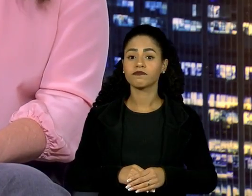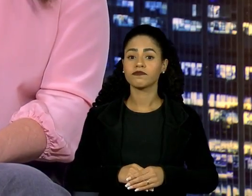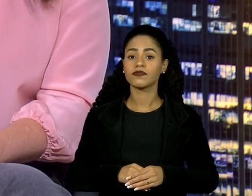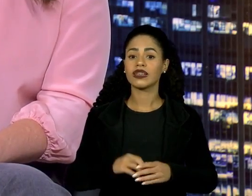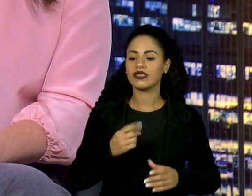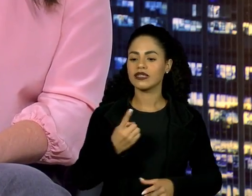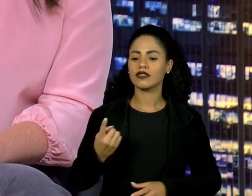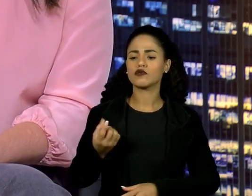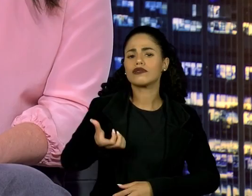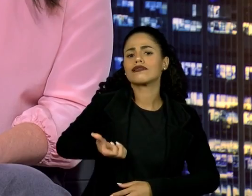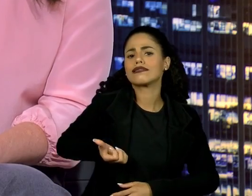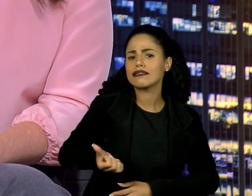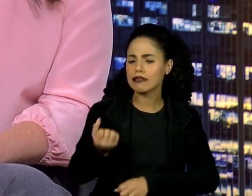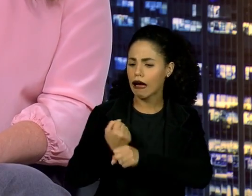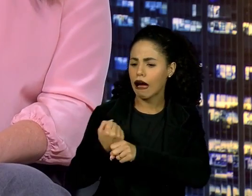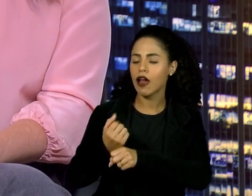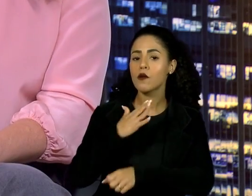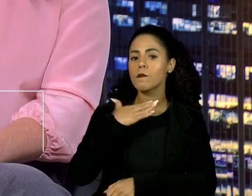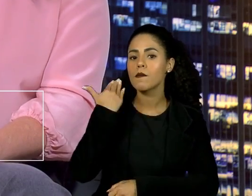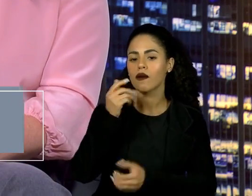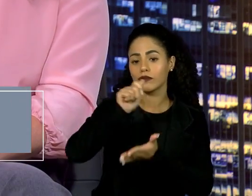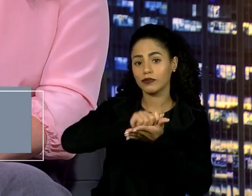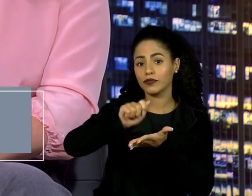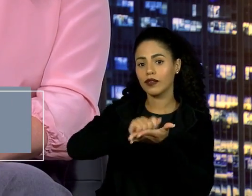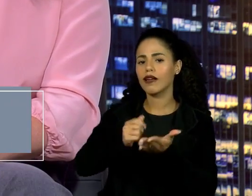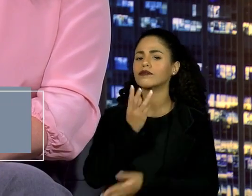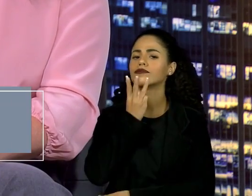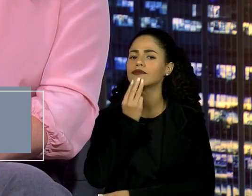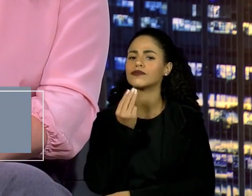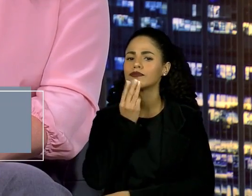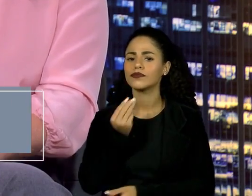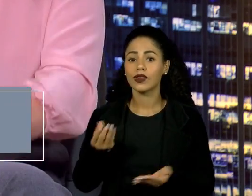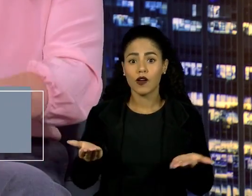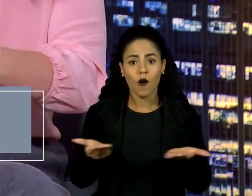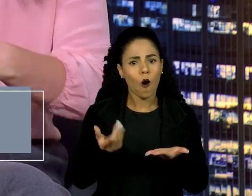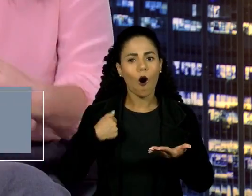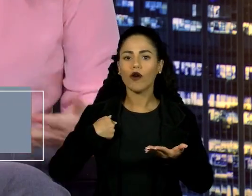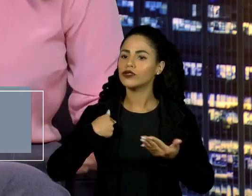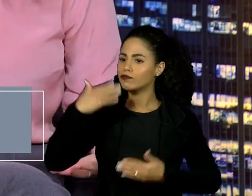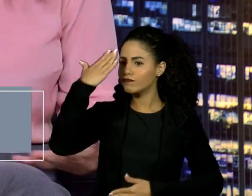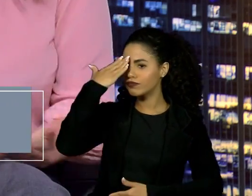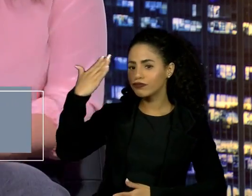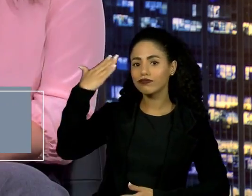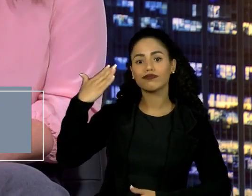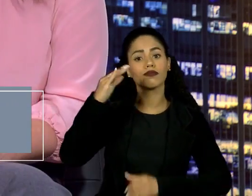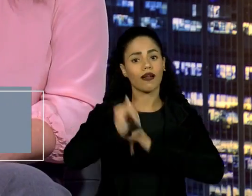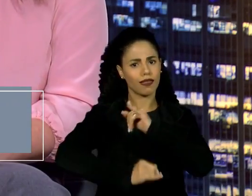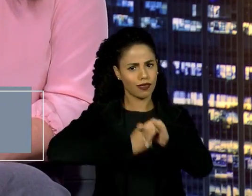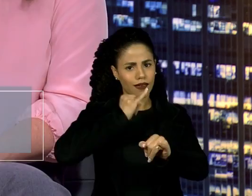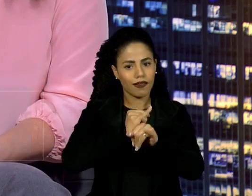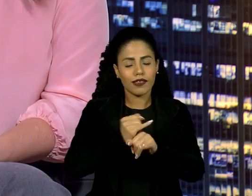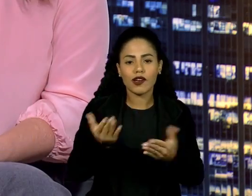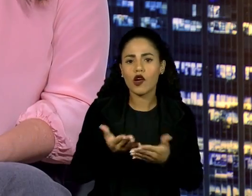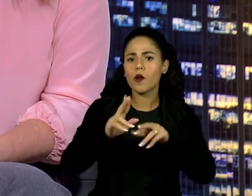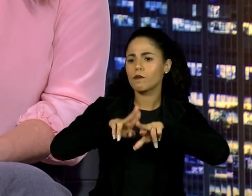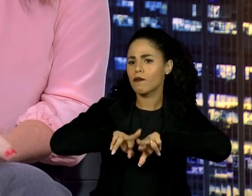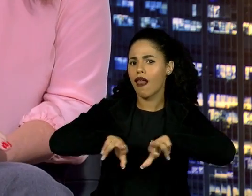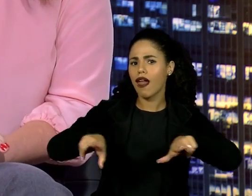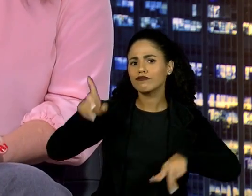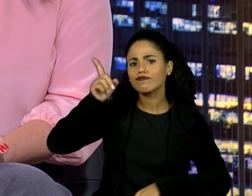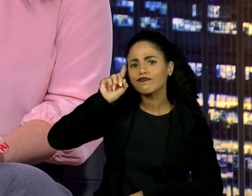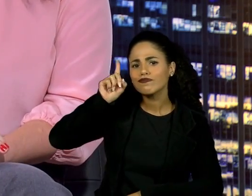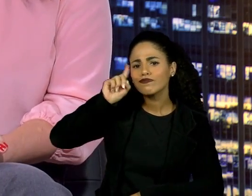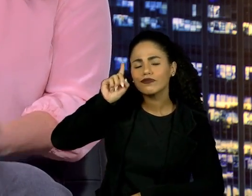116 anos após sua morte, o escritor brasileiro Machado de Assis foi um dos assuntos mais comentados das redes sociais por vários